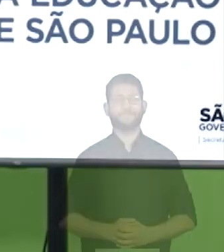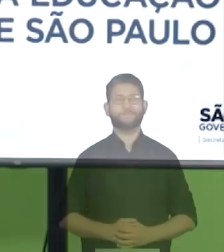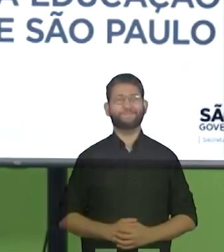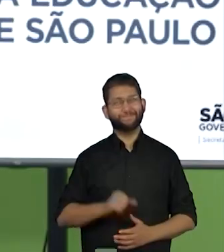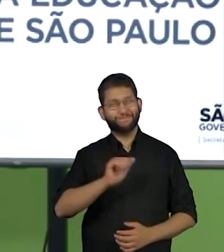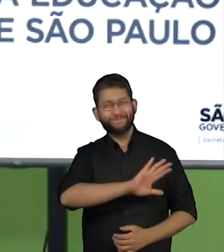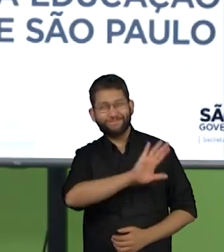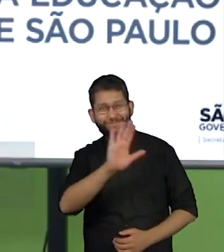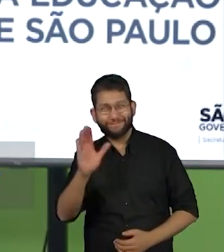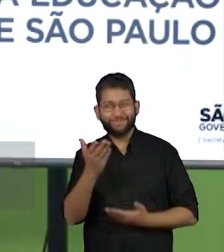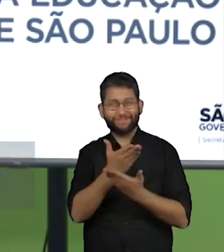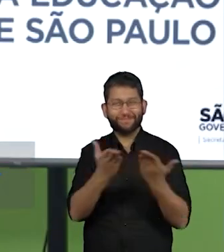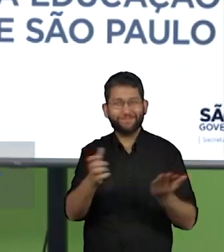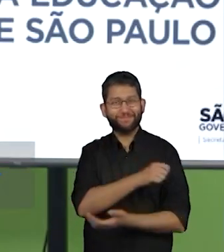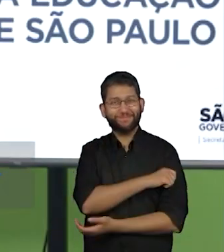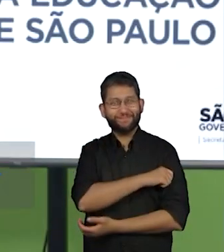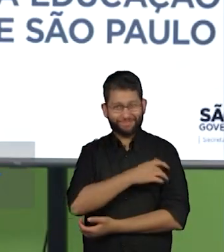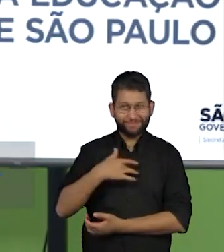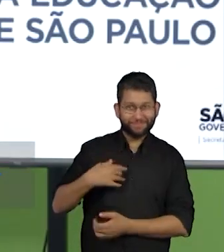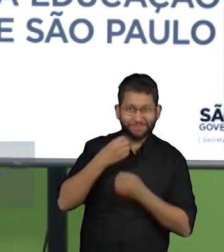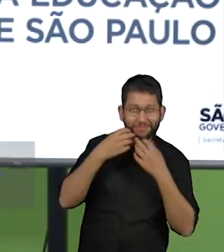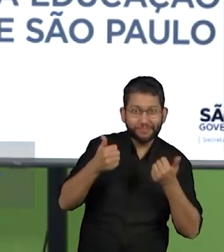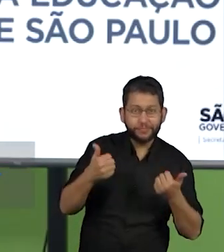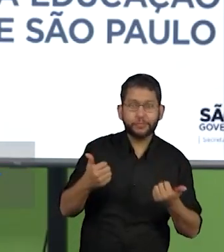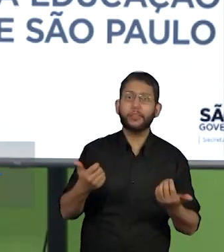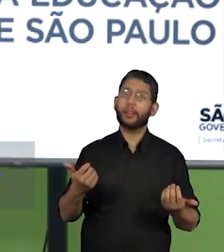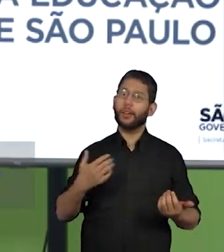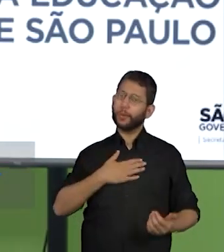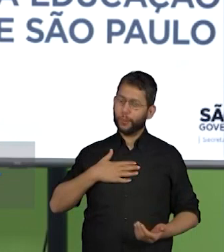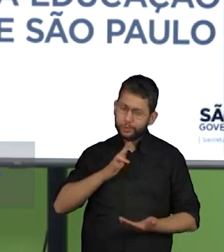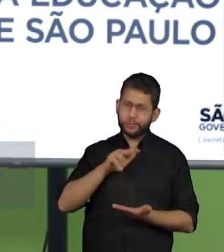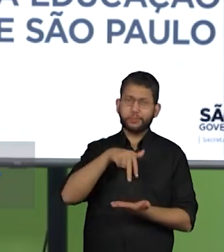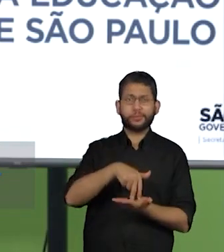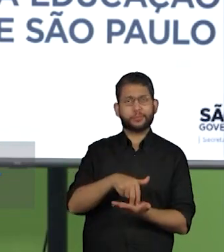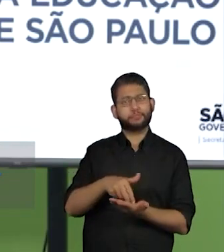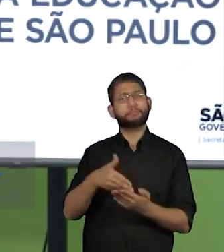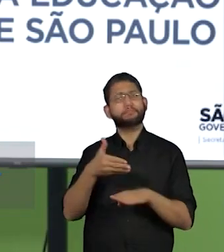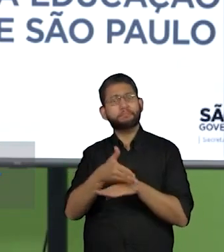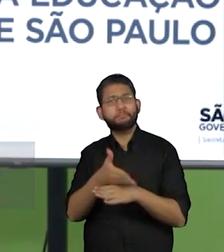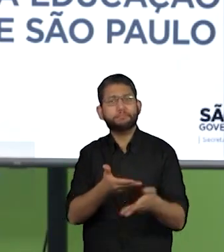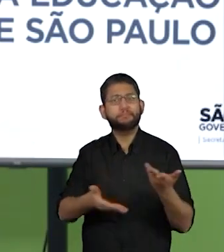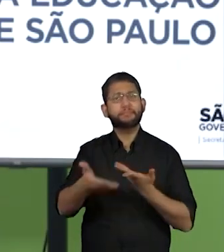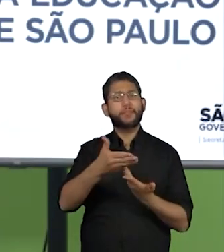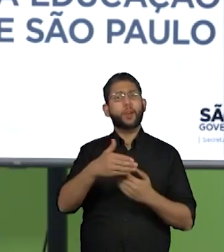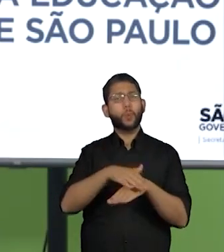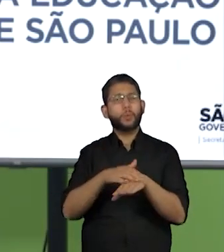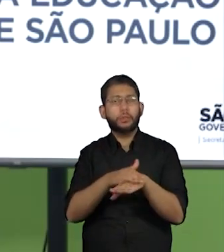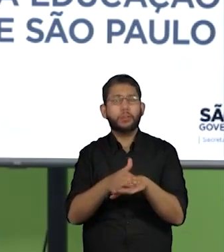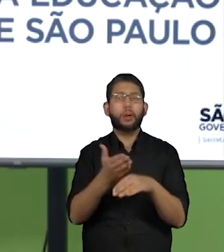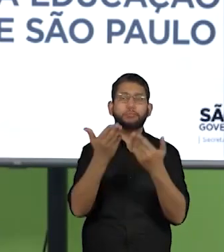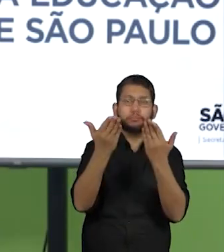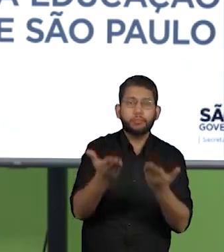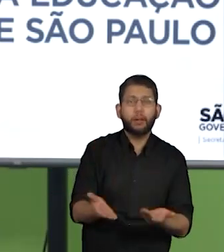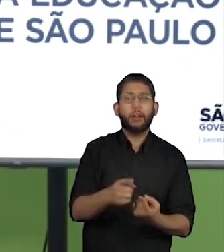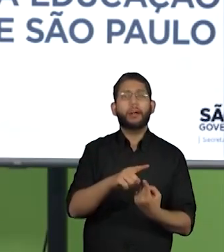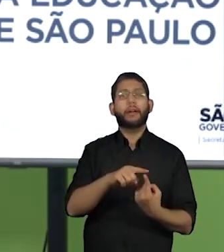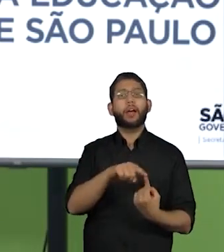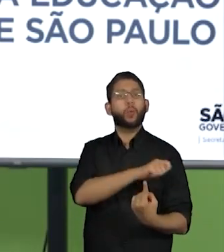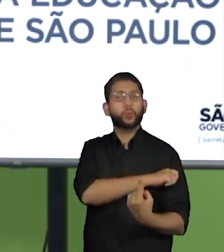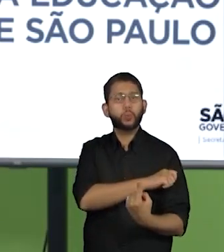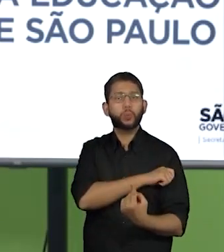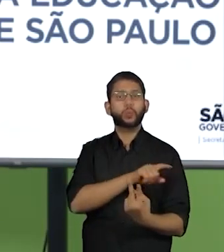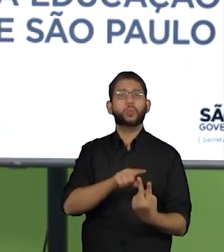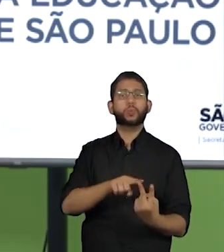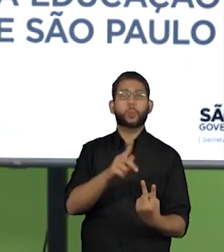Olá pessoal, tudo bem com vocês? É muito bom estar aqui hoje para falar com vocês, alunos, professores e gestores aqui